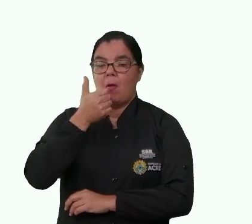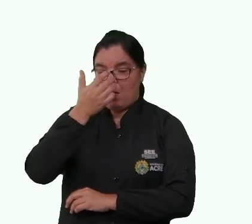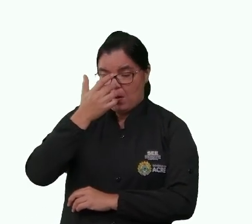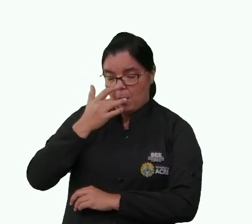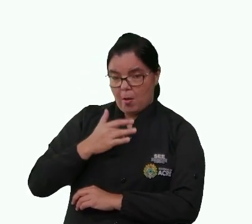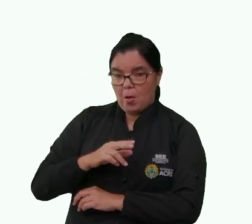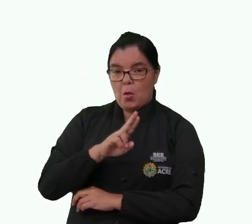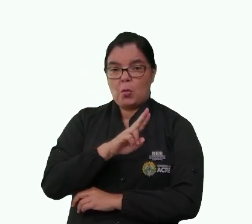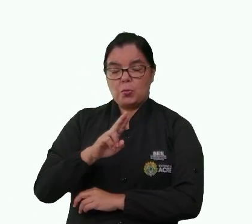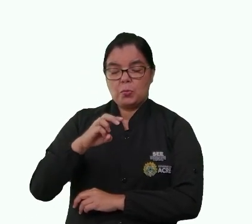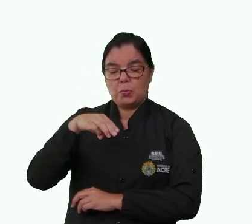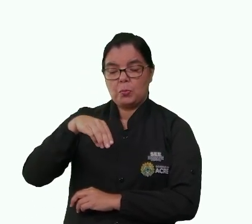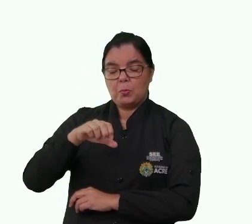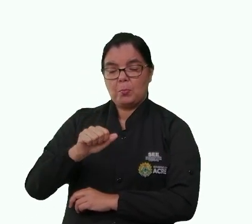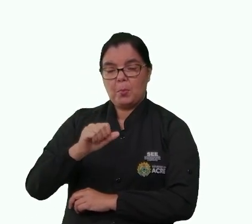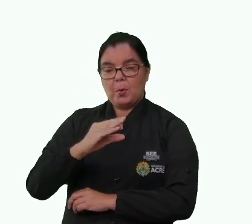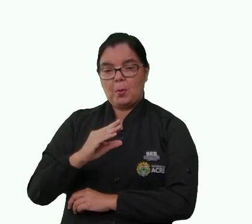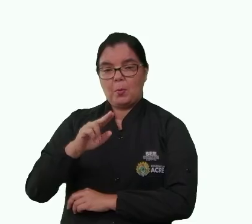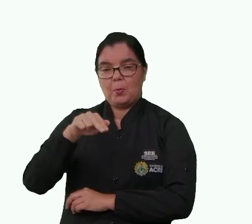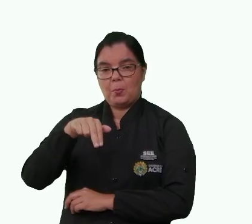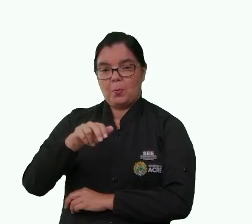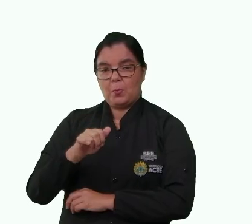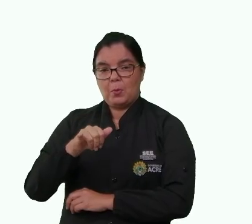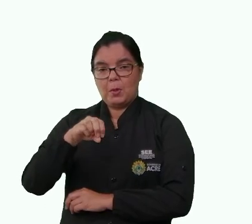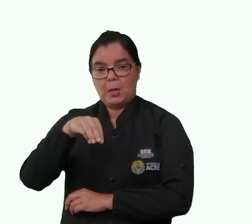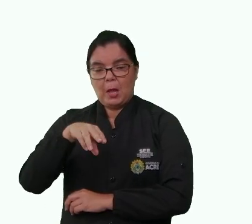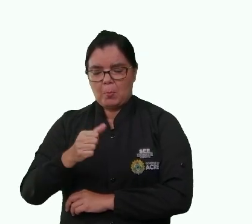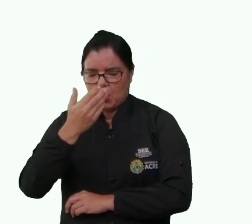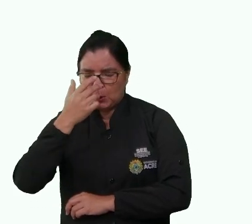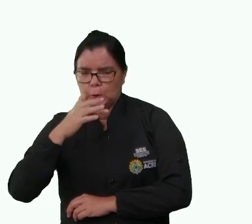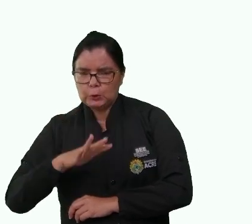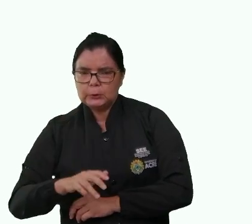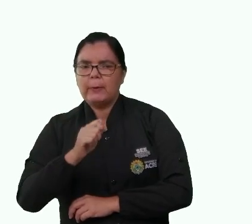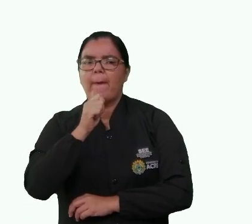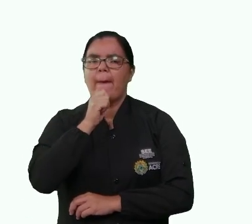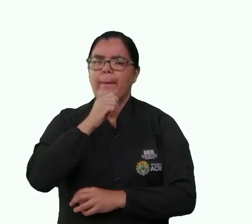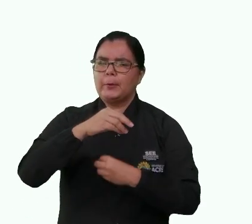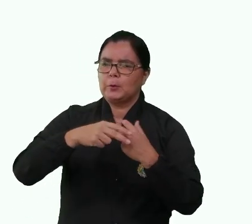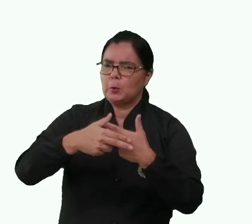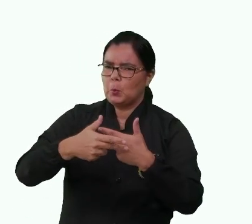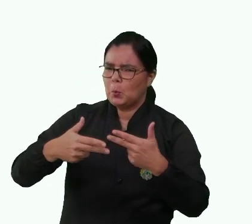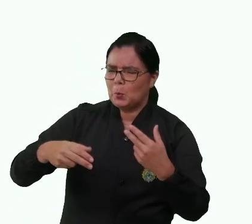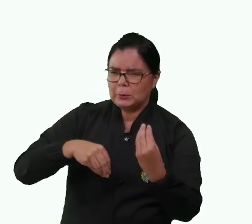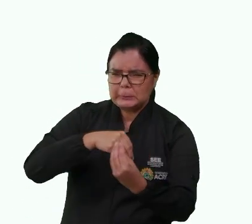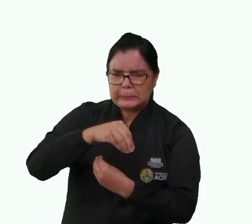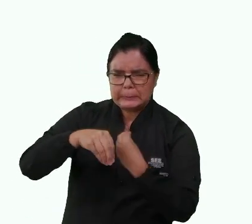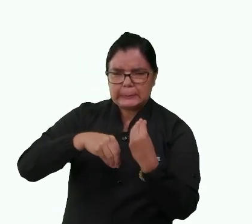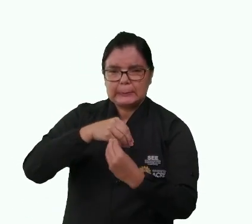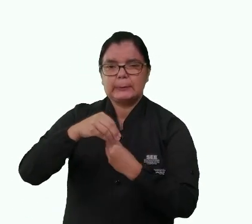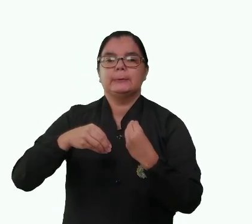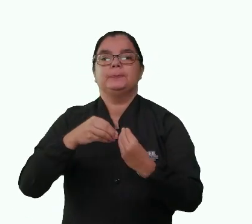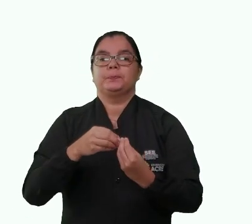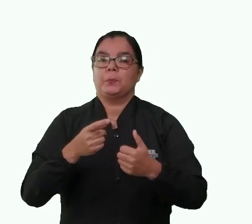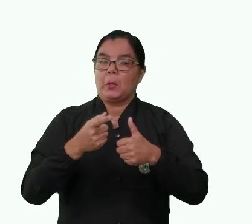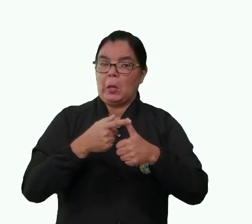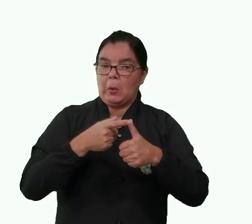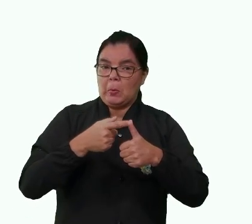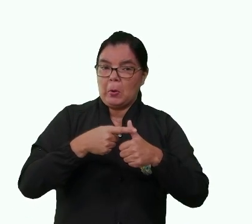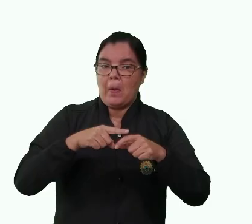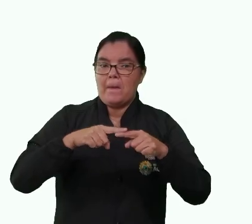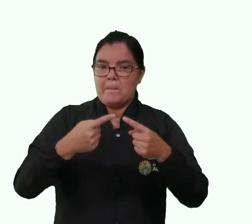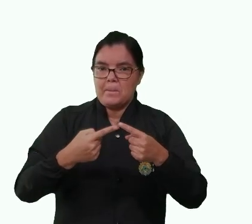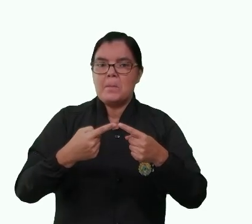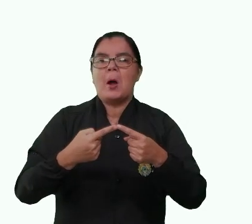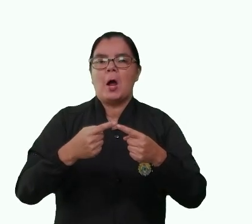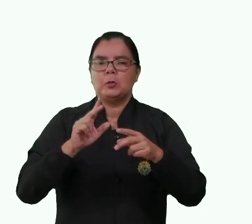que chamaram de Macunaíma. Já na meninice, fez coisas de sarapantá. De primeiro